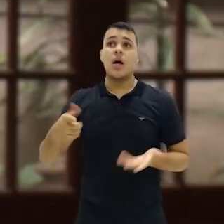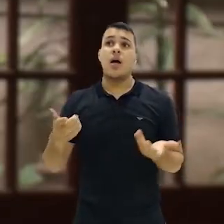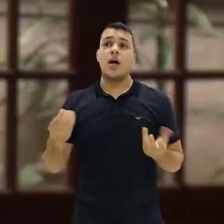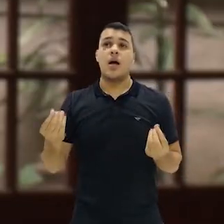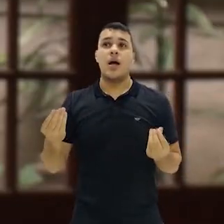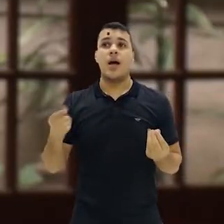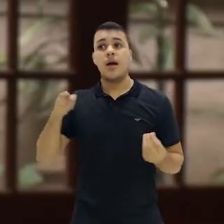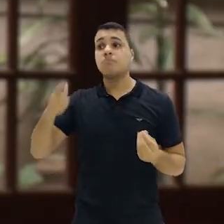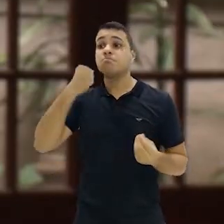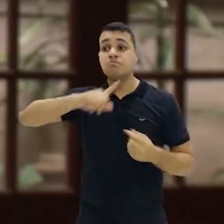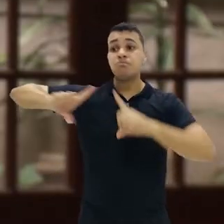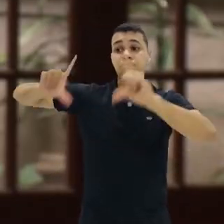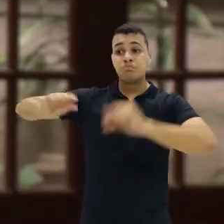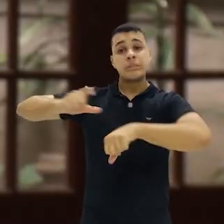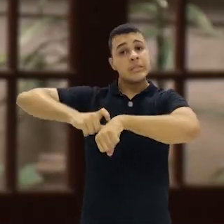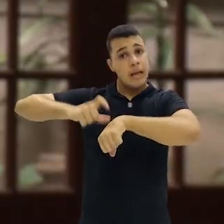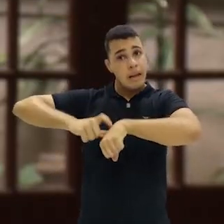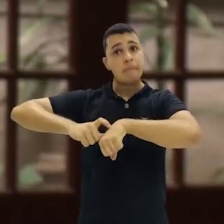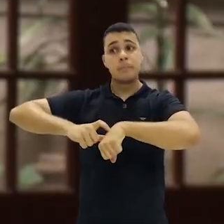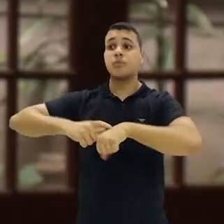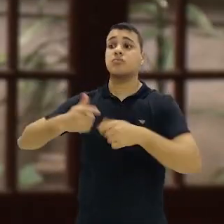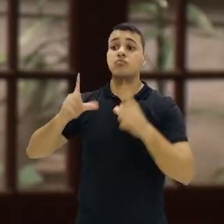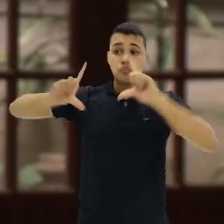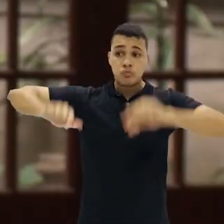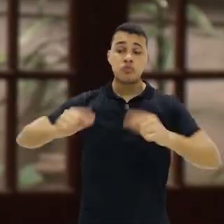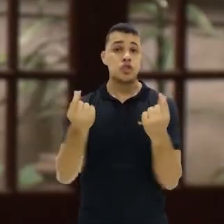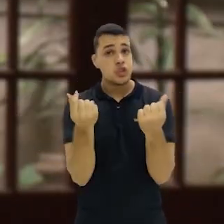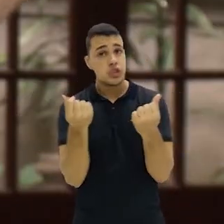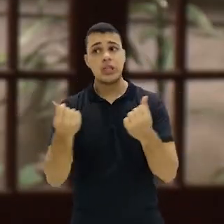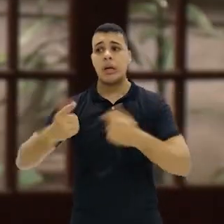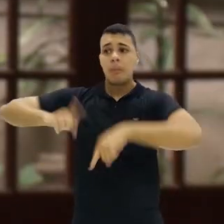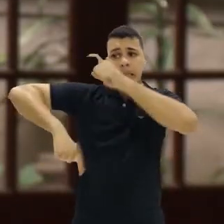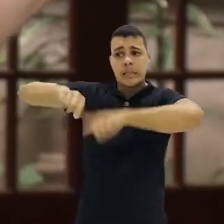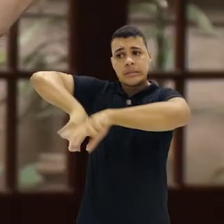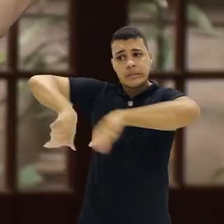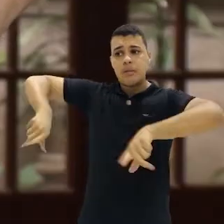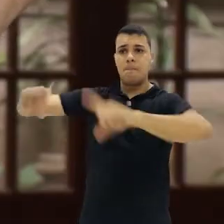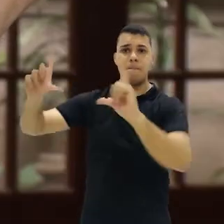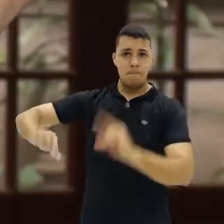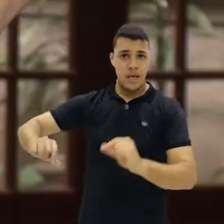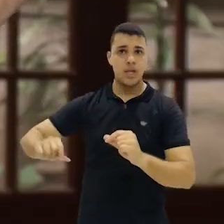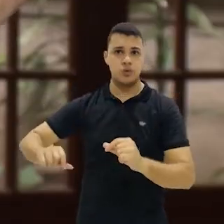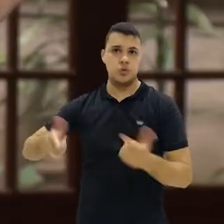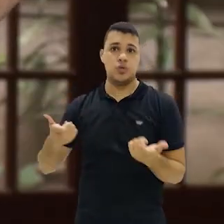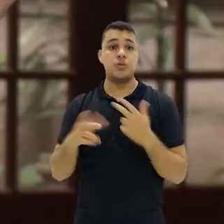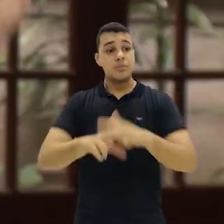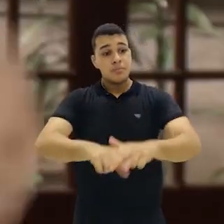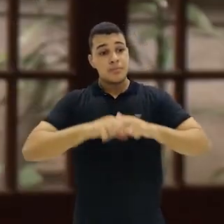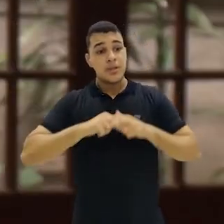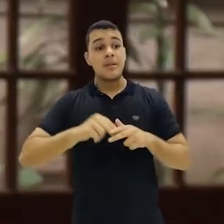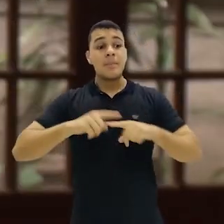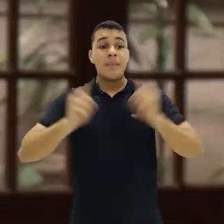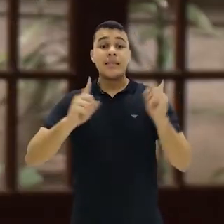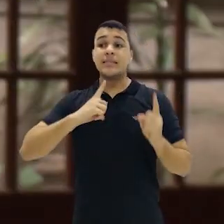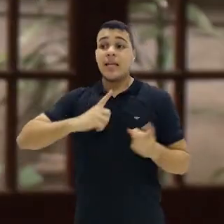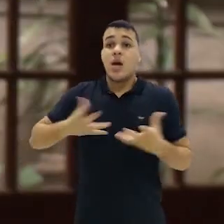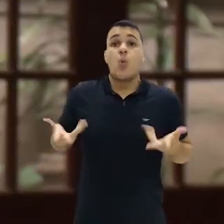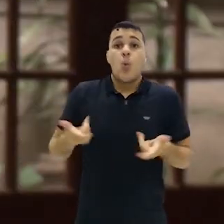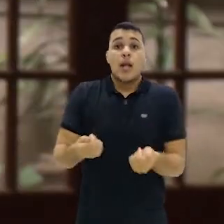recursos, embora ele seja muito dependente da qualidade com que esses dados foram mensurados lá atrás no passado.